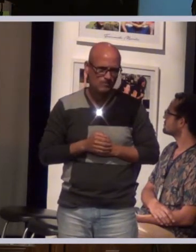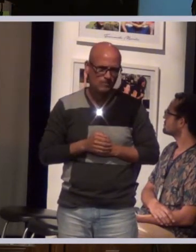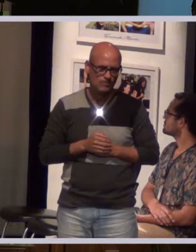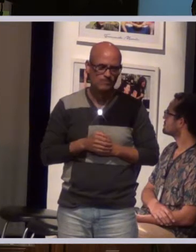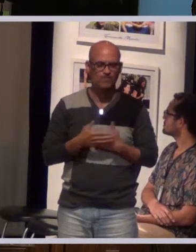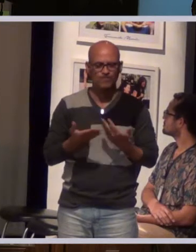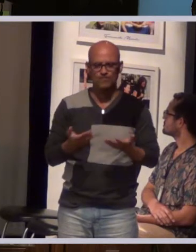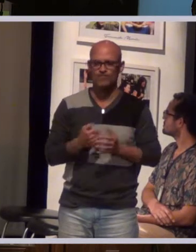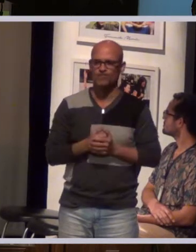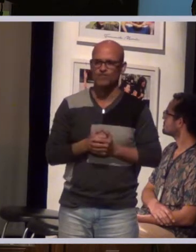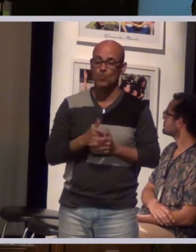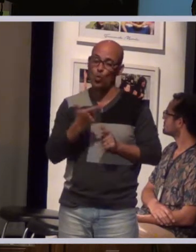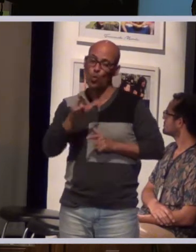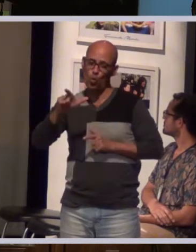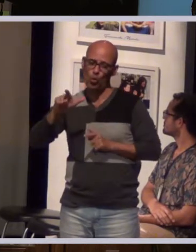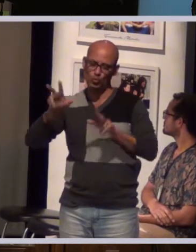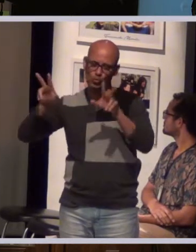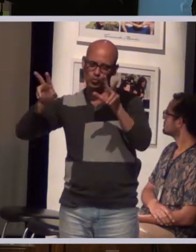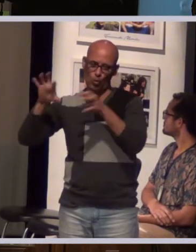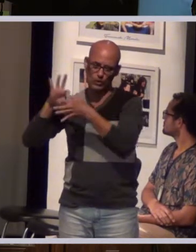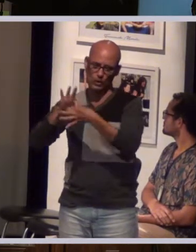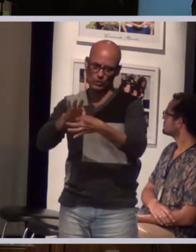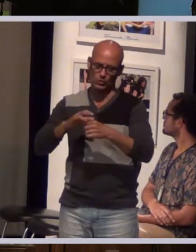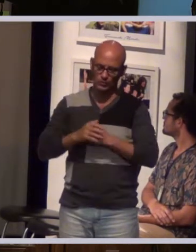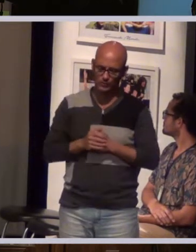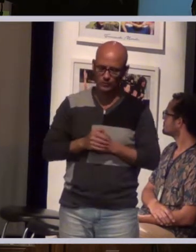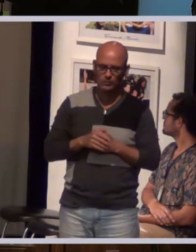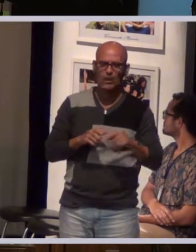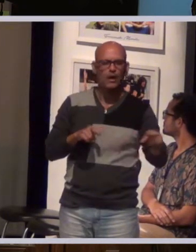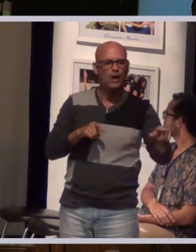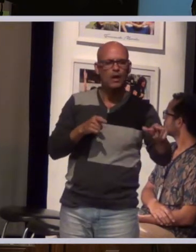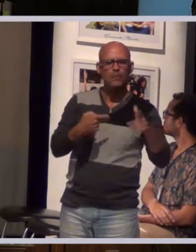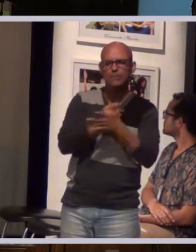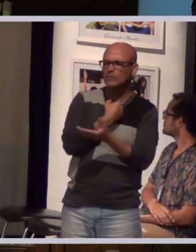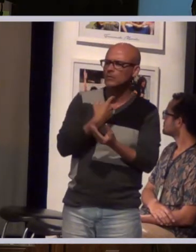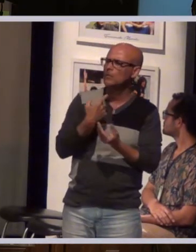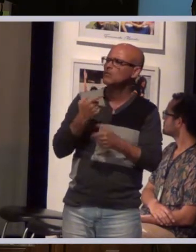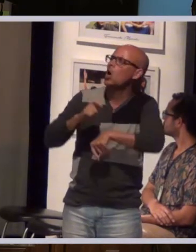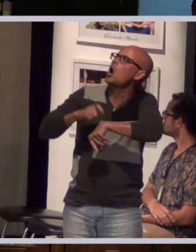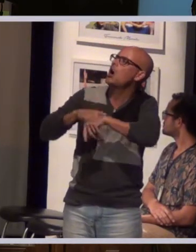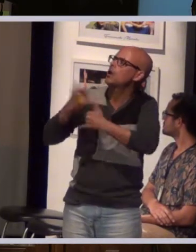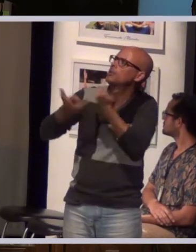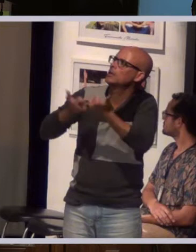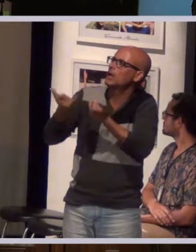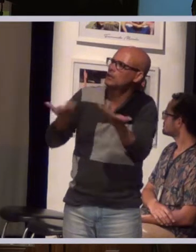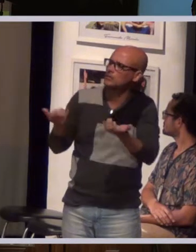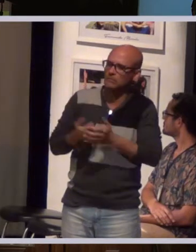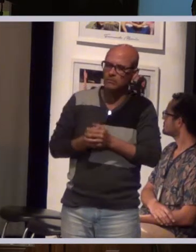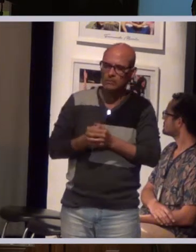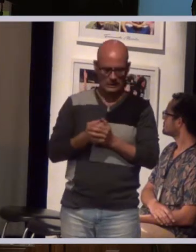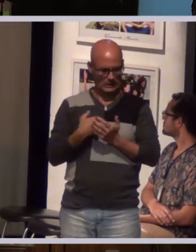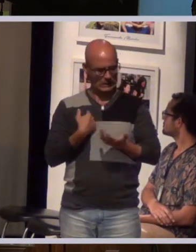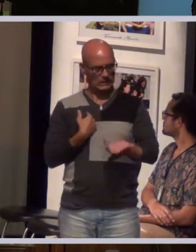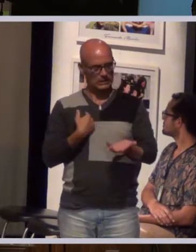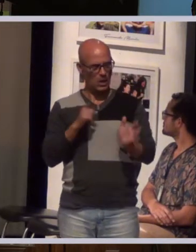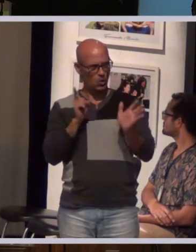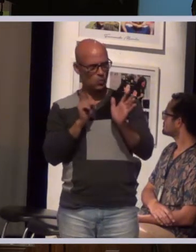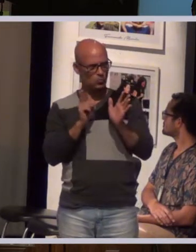Em outro contexto, quando vamos brincar? Aí eu me pergunto, será